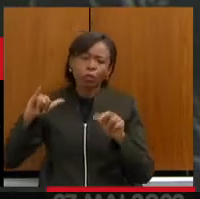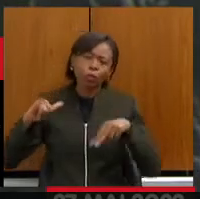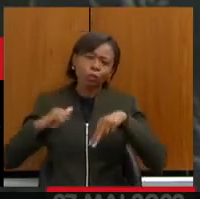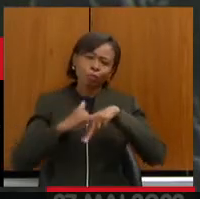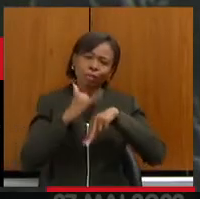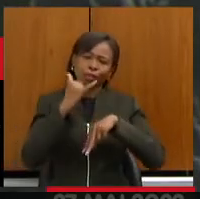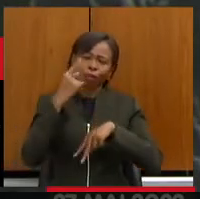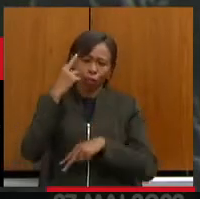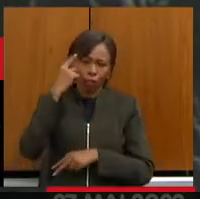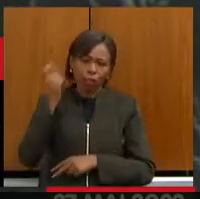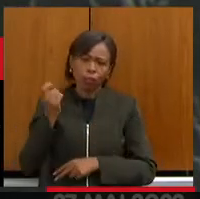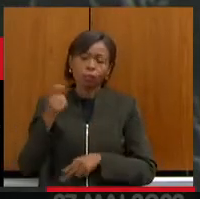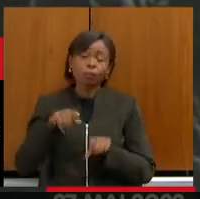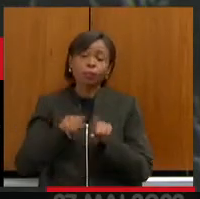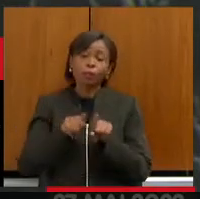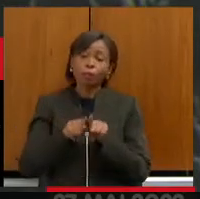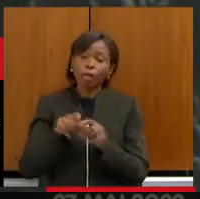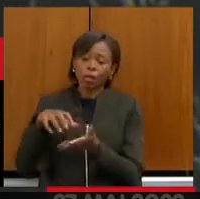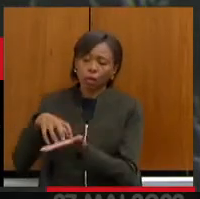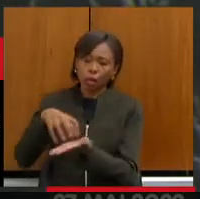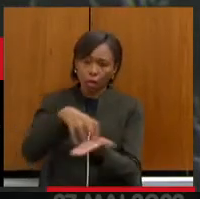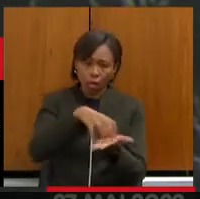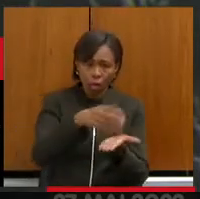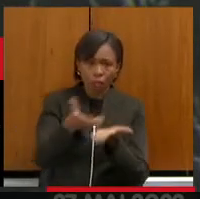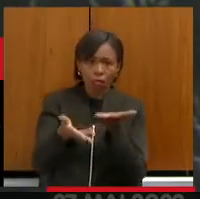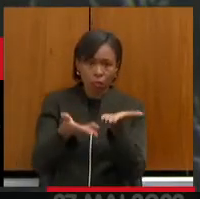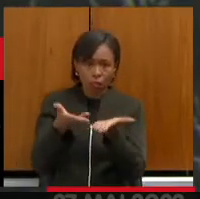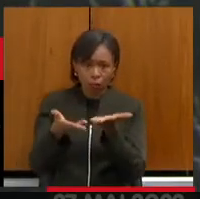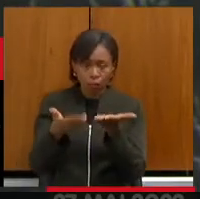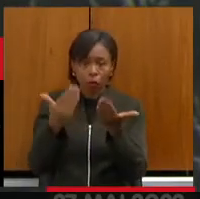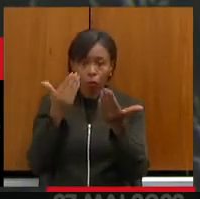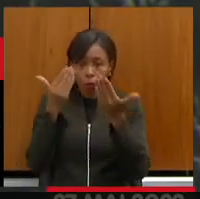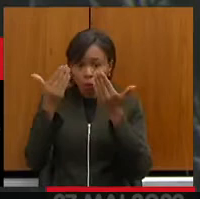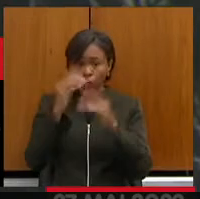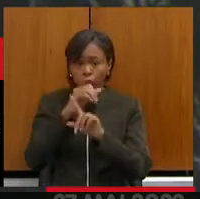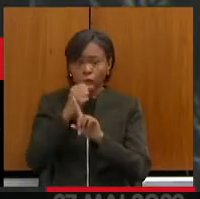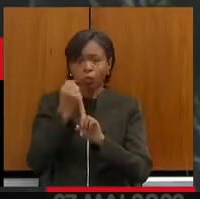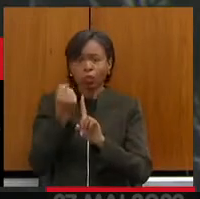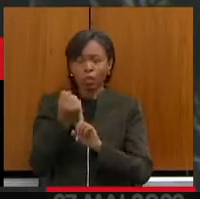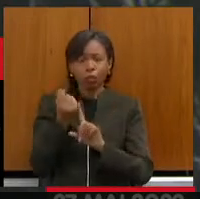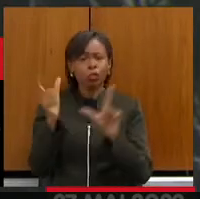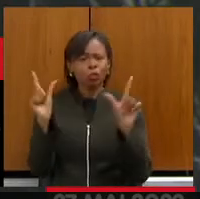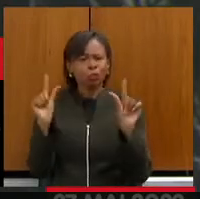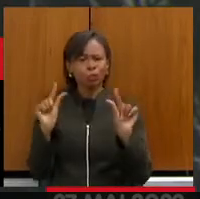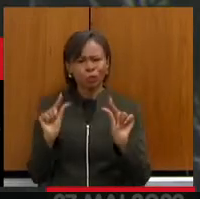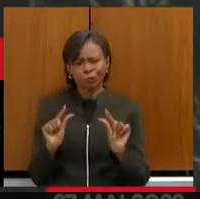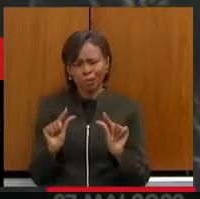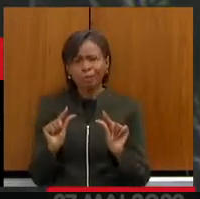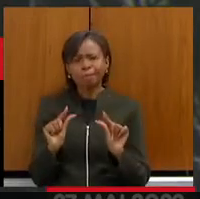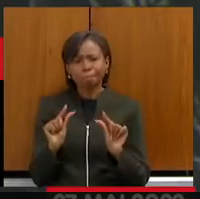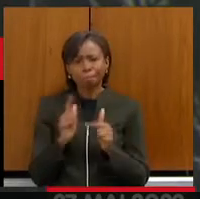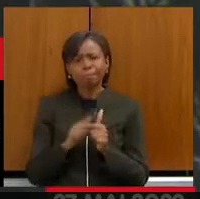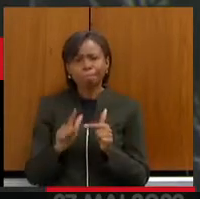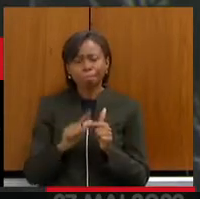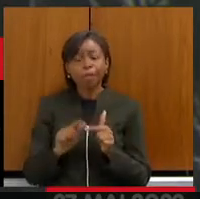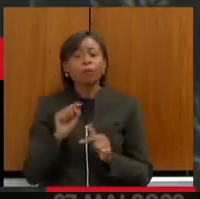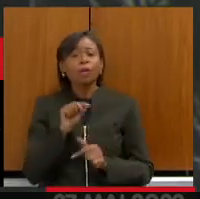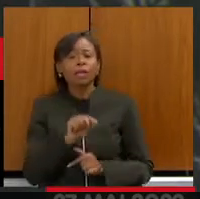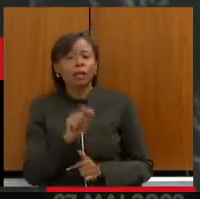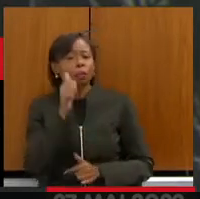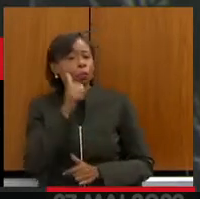rede de atendimento psico-social com foco na estratégia de redução de danos para mulheres usuárias de substâncias